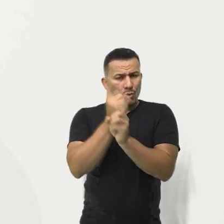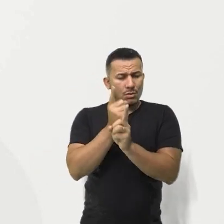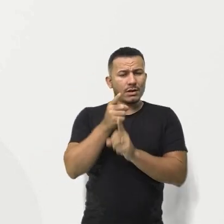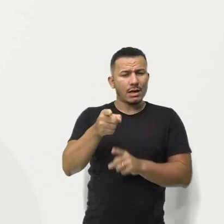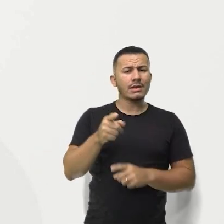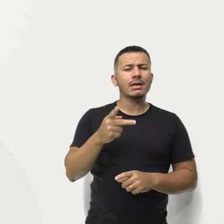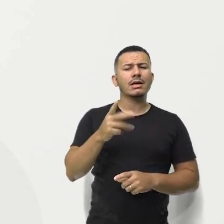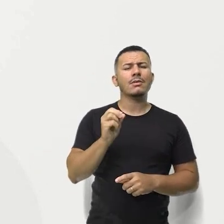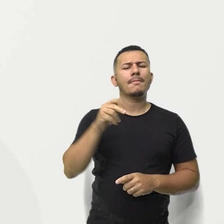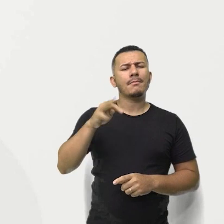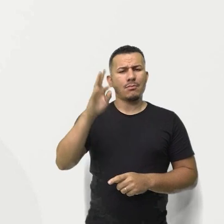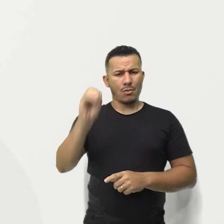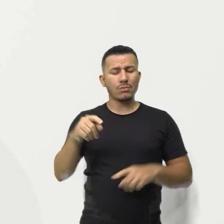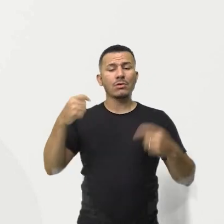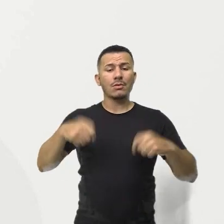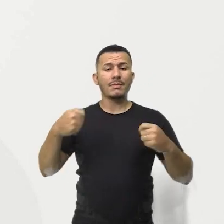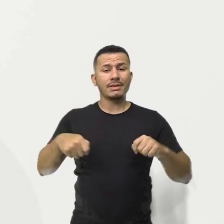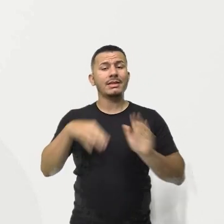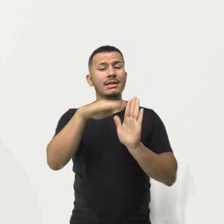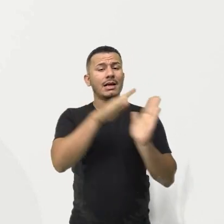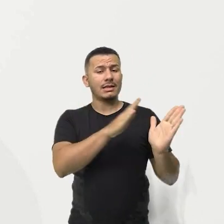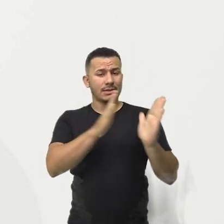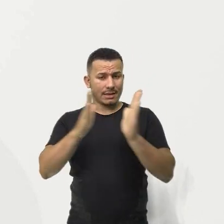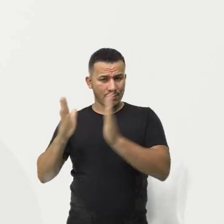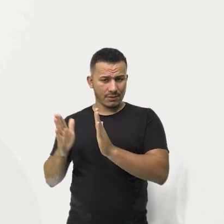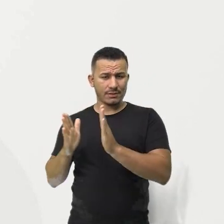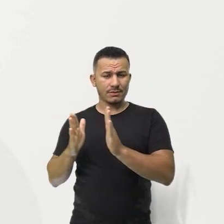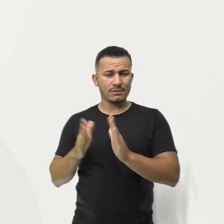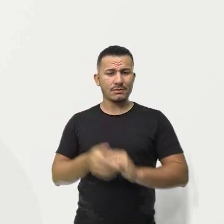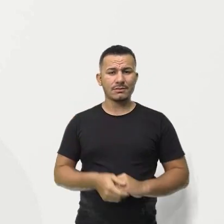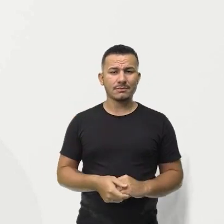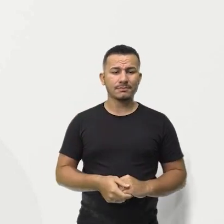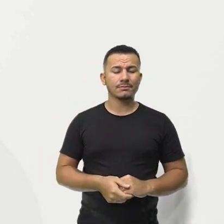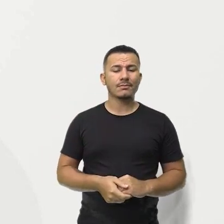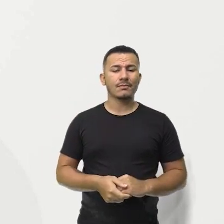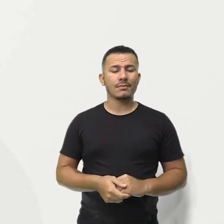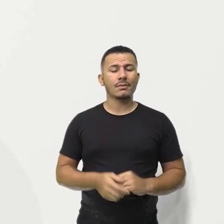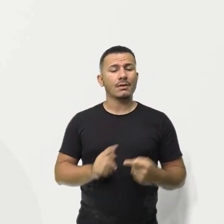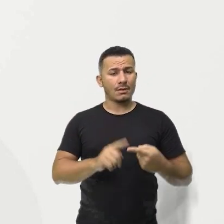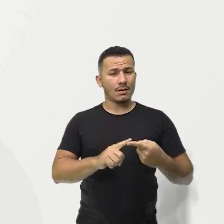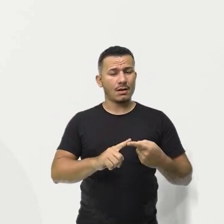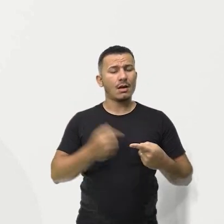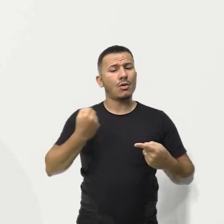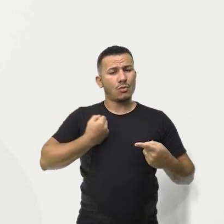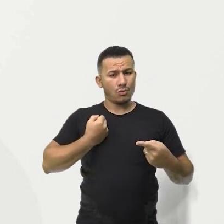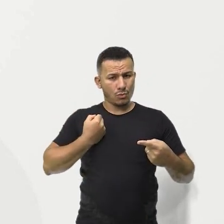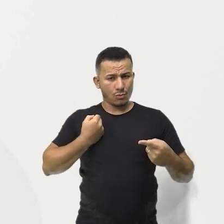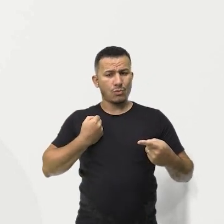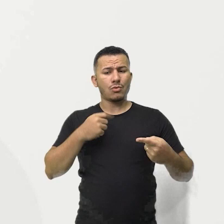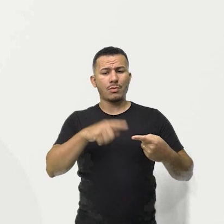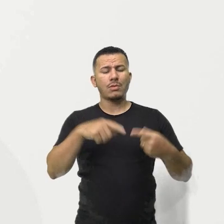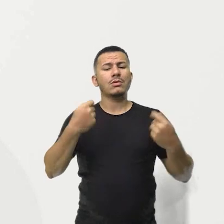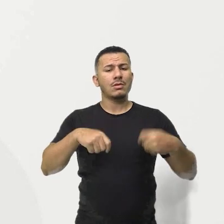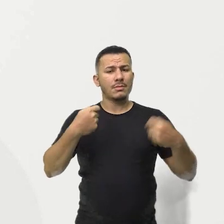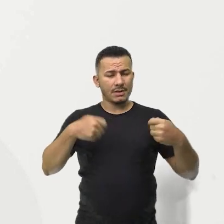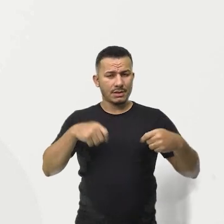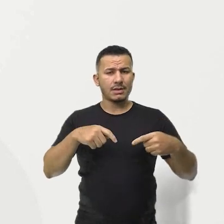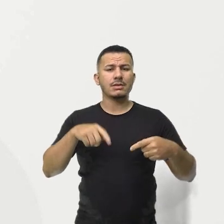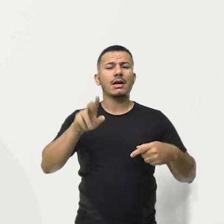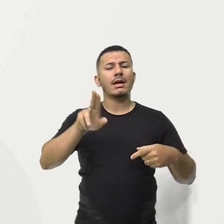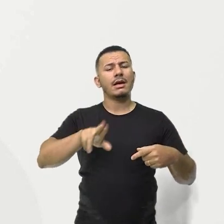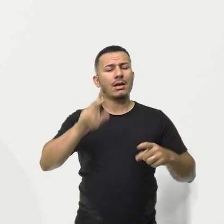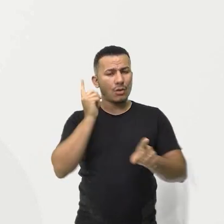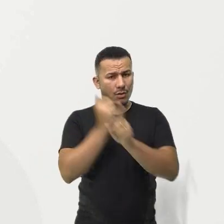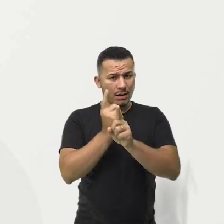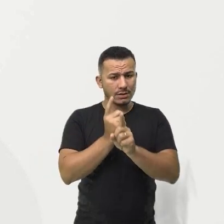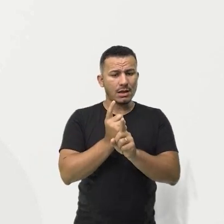ponto num plano cartesiano, utilizamos a seguinte sequência. O primeiro número do par ordenado deve